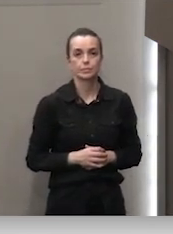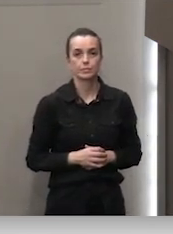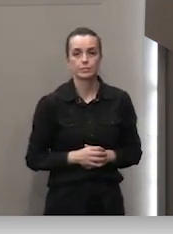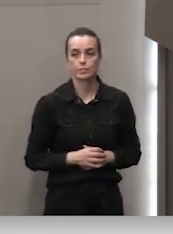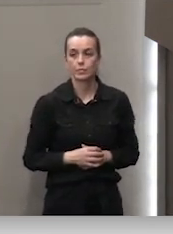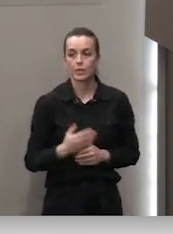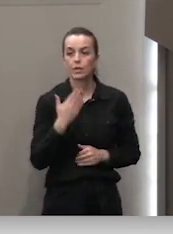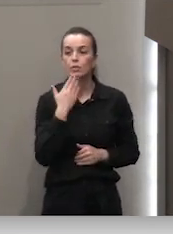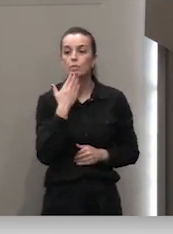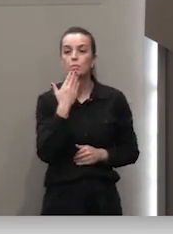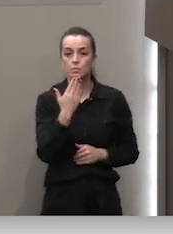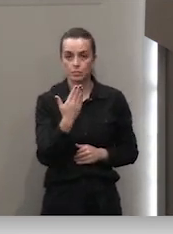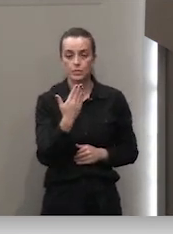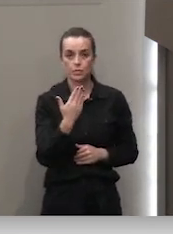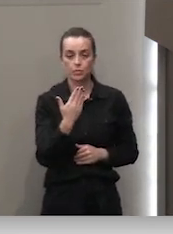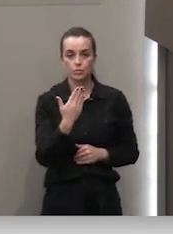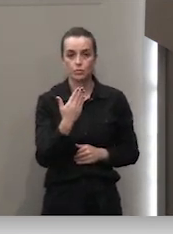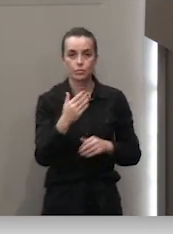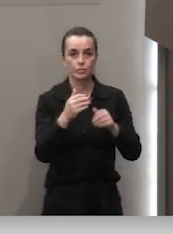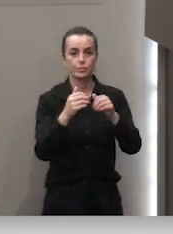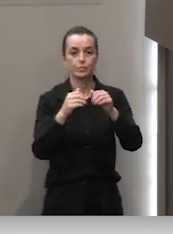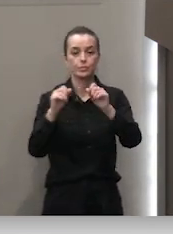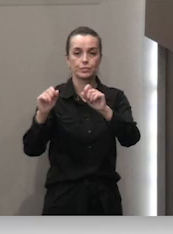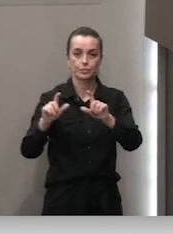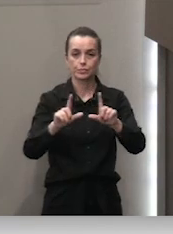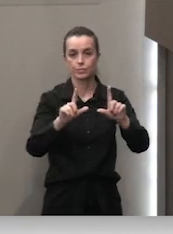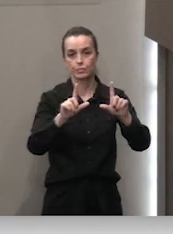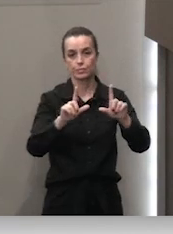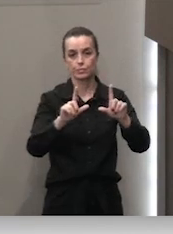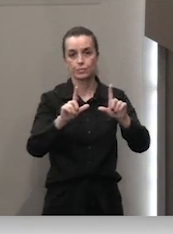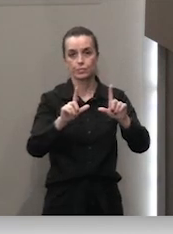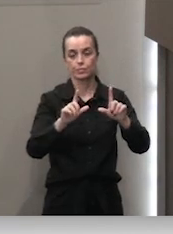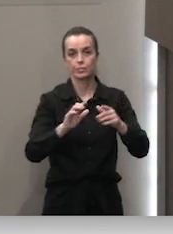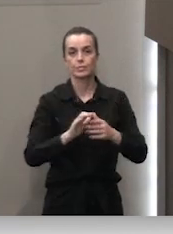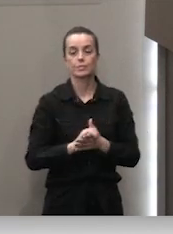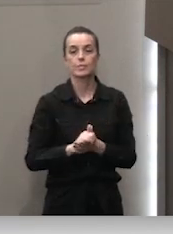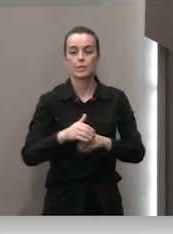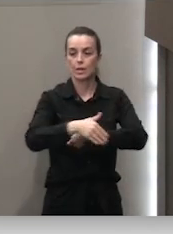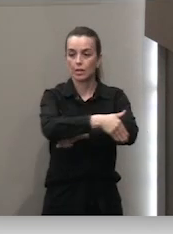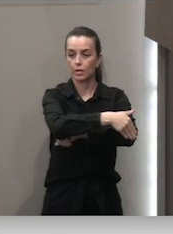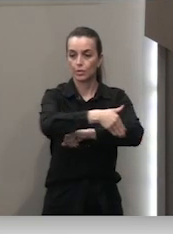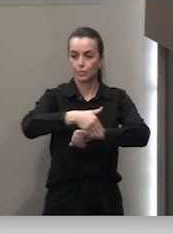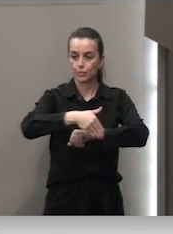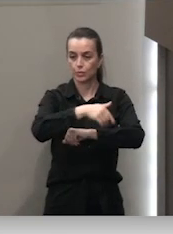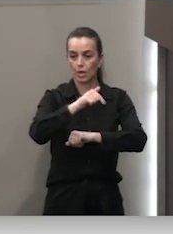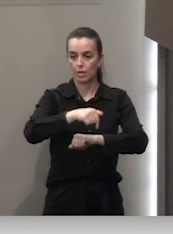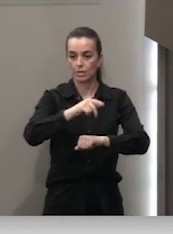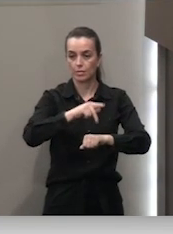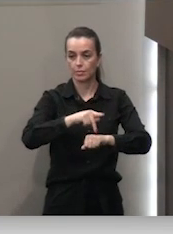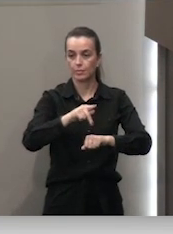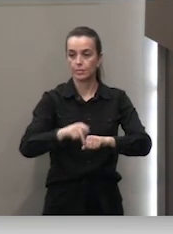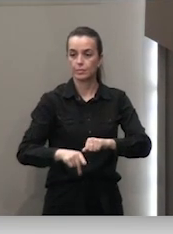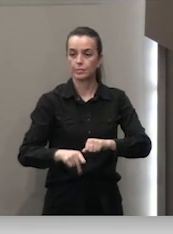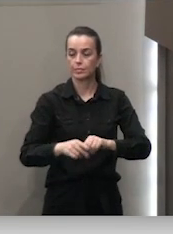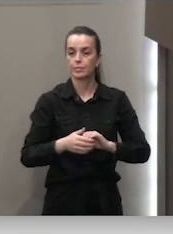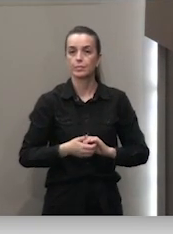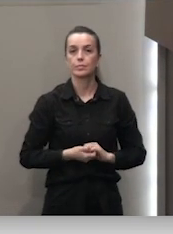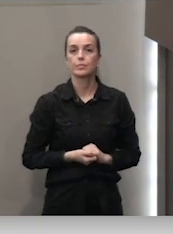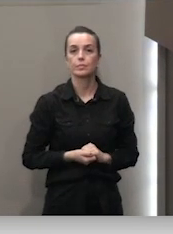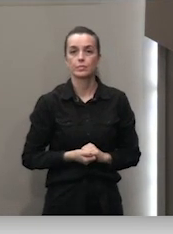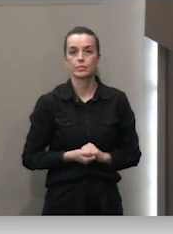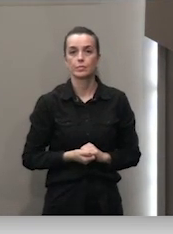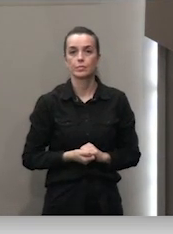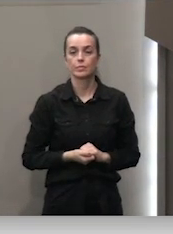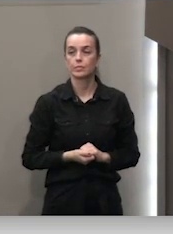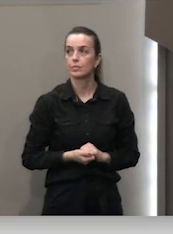Eu vou pedir para o Miquéias colocar uma imagem que ele tem ali de uma das ruas de Passo Fundo. Essa imagem não é